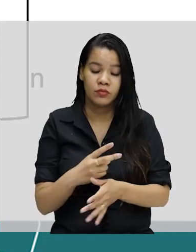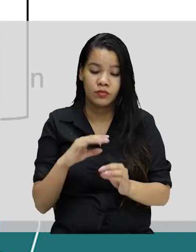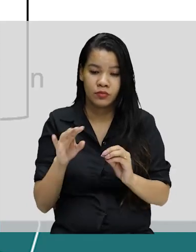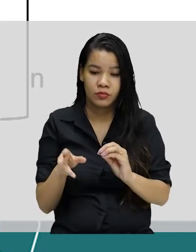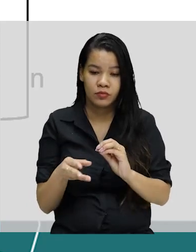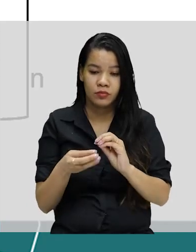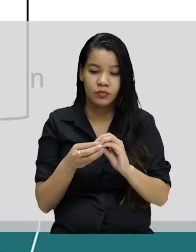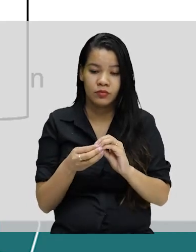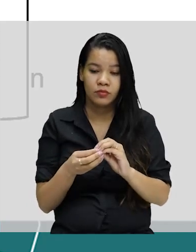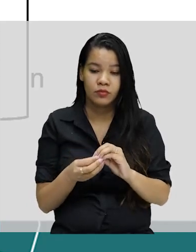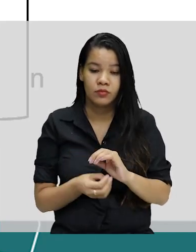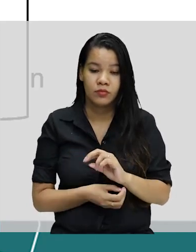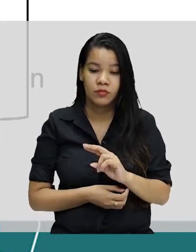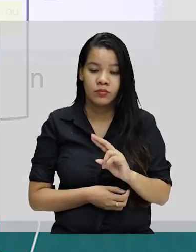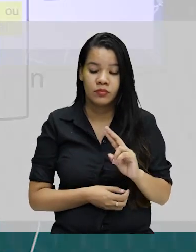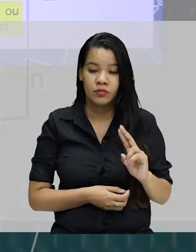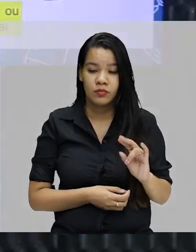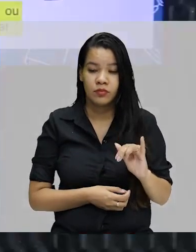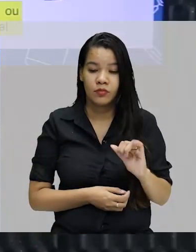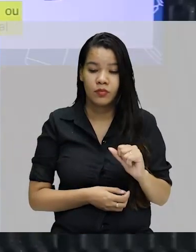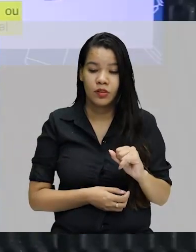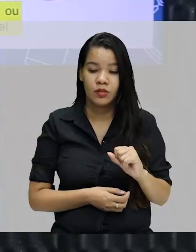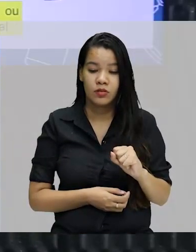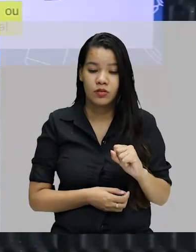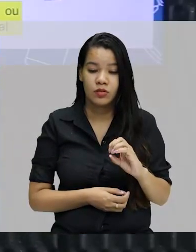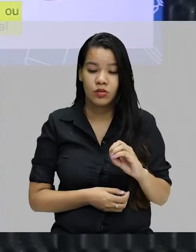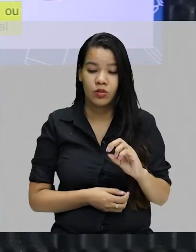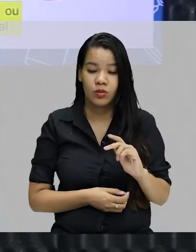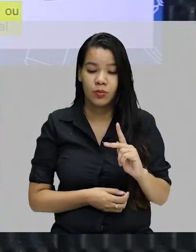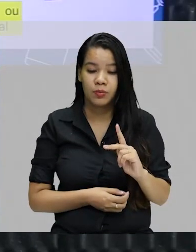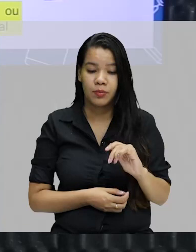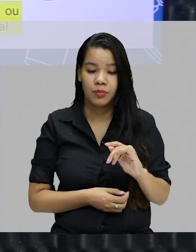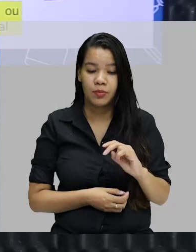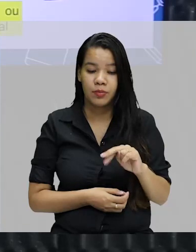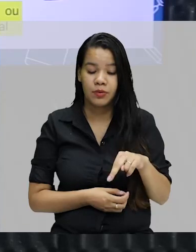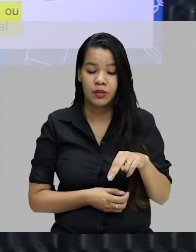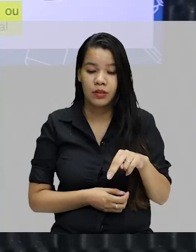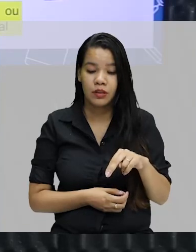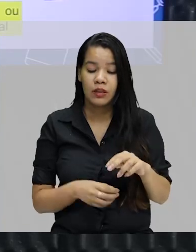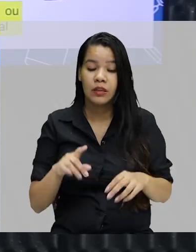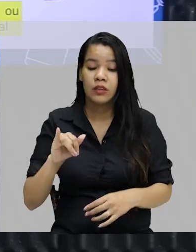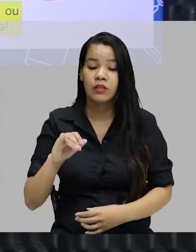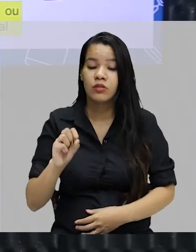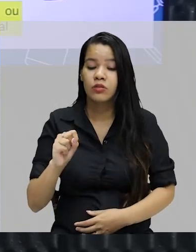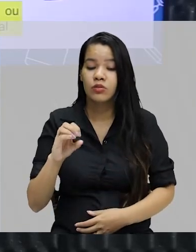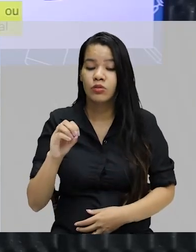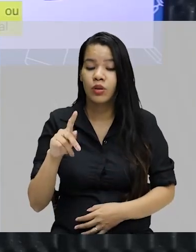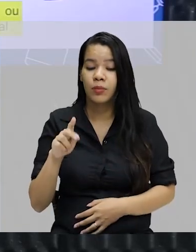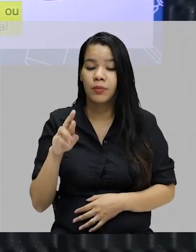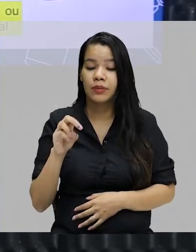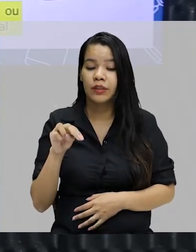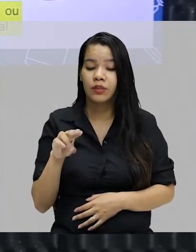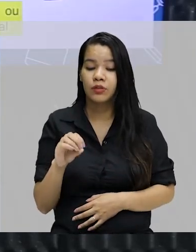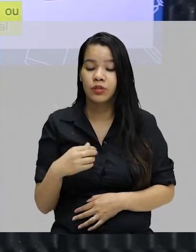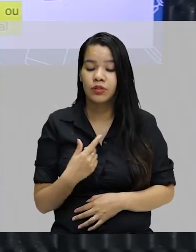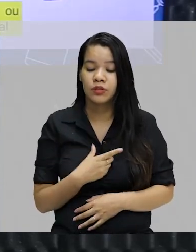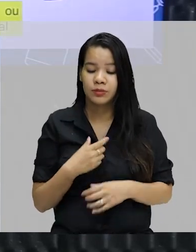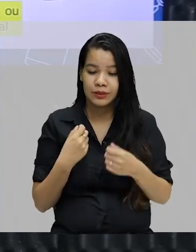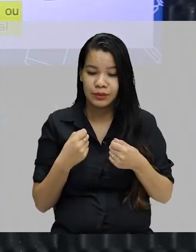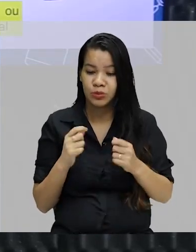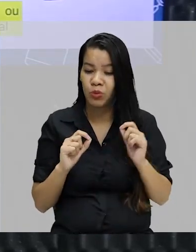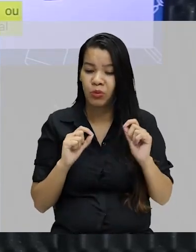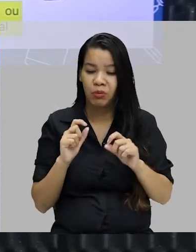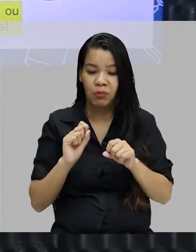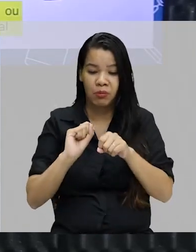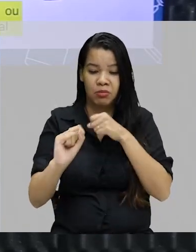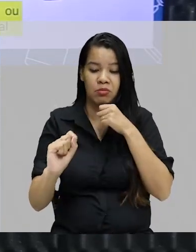monômero isopreno, certo? E para isso a gente precisa o quê? Quebrar uma ligação dupla. Por isso